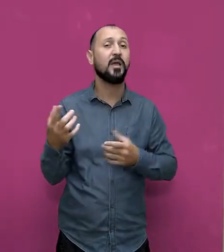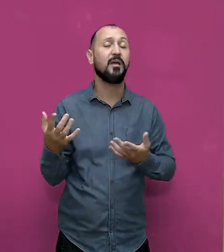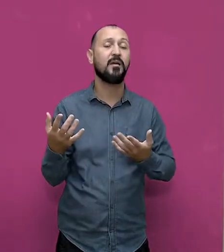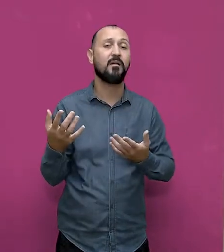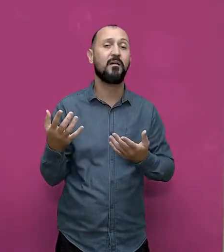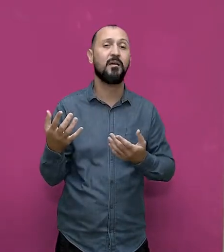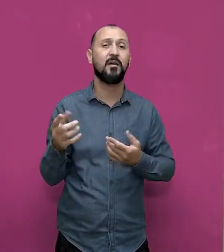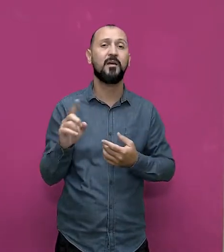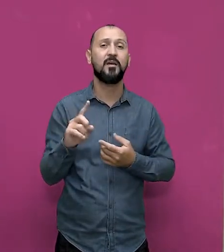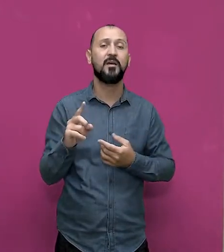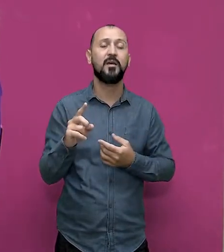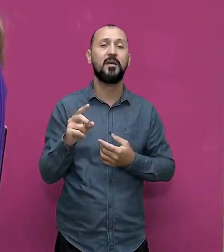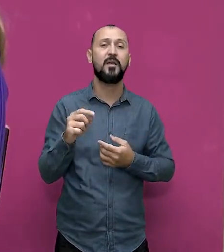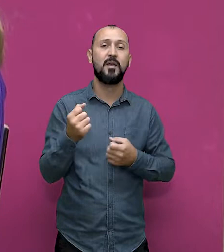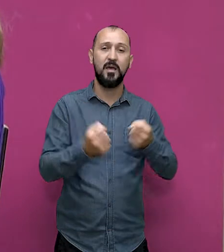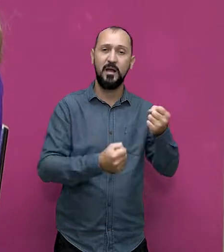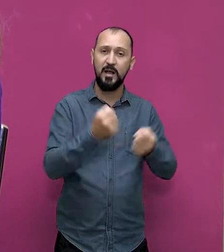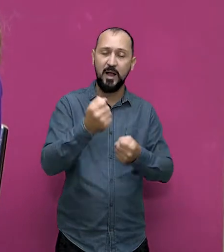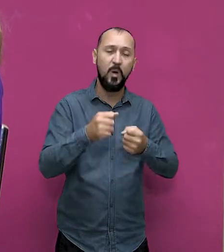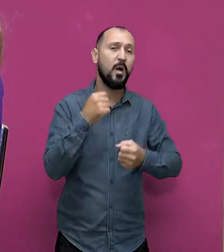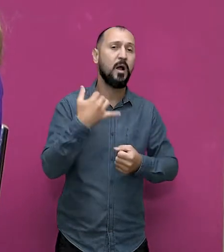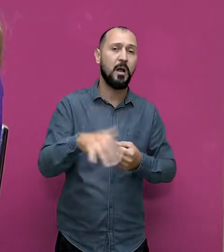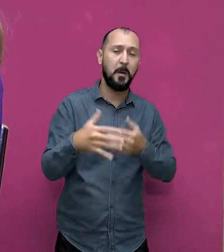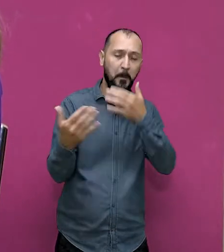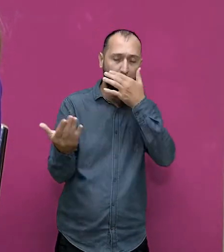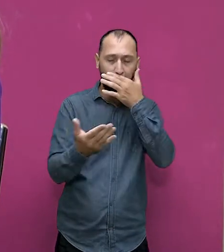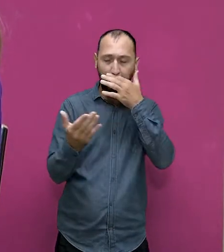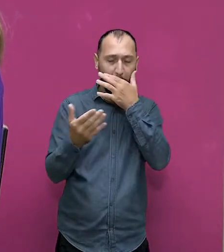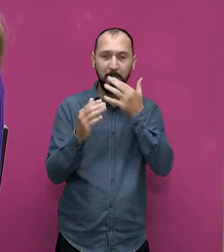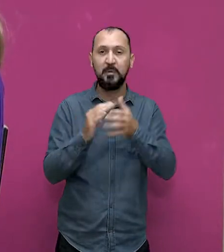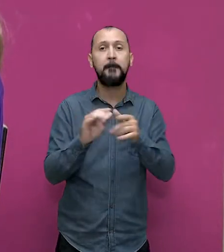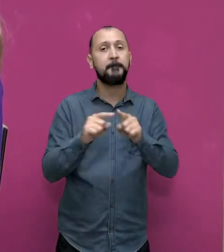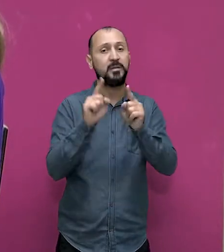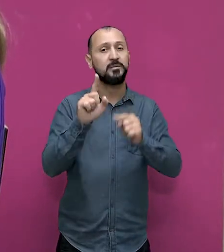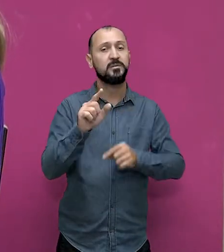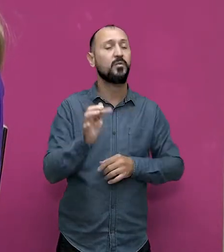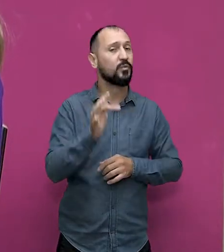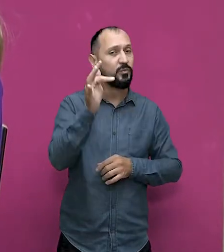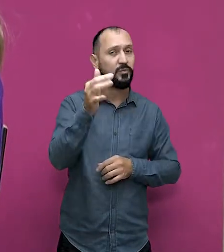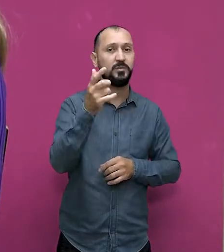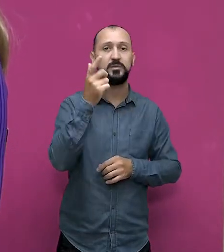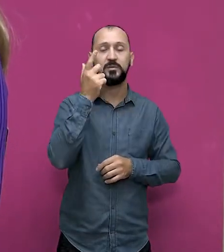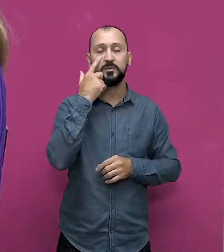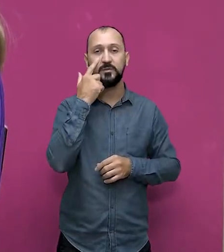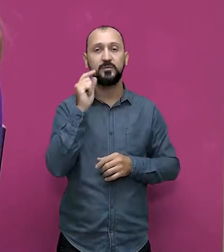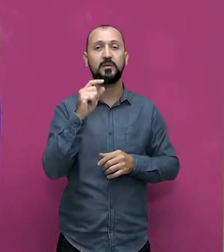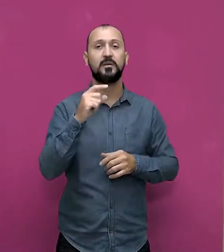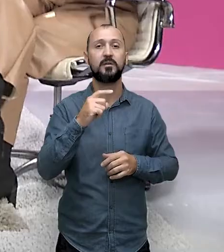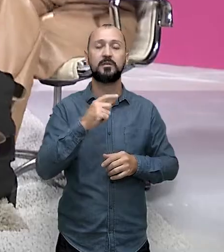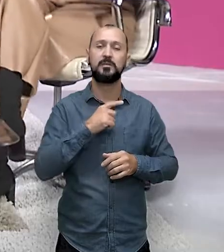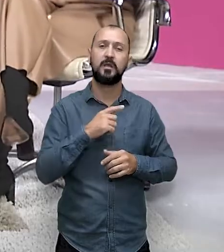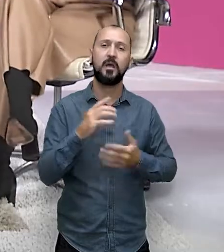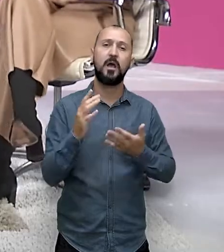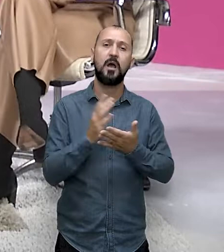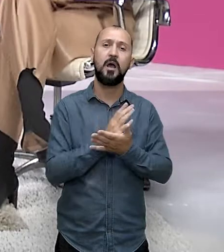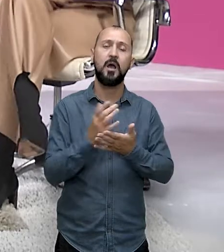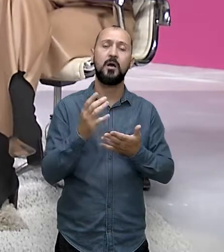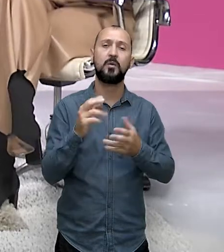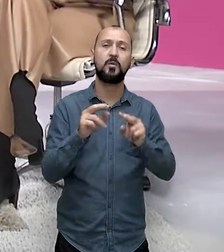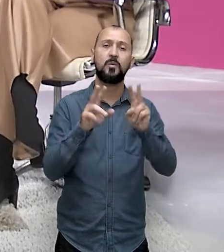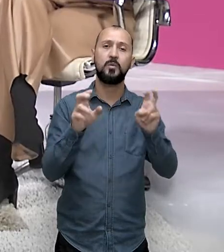Porque esses carros, eles são normalmente carros mais caros hoje em dia, mas é o futuro. A gente já vê, inclusive